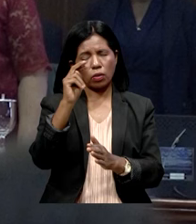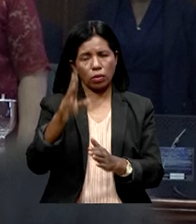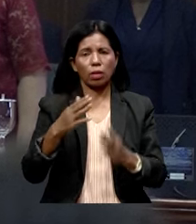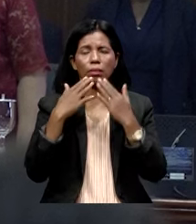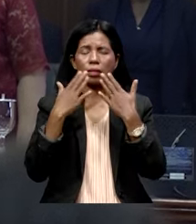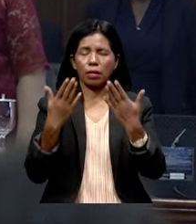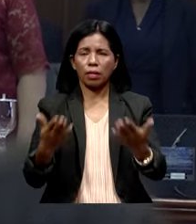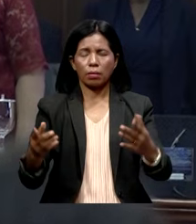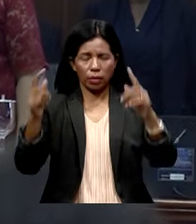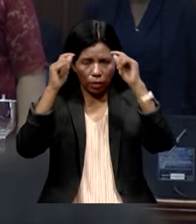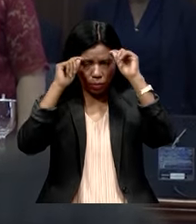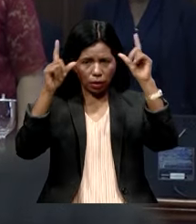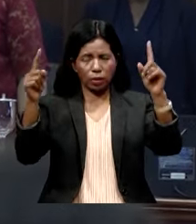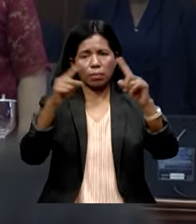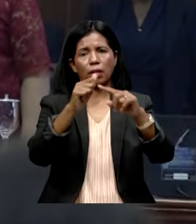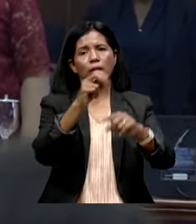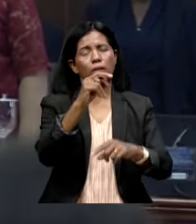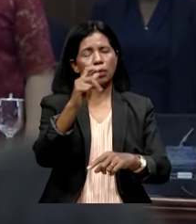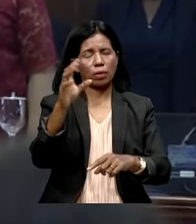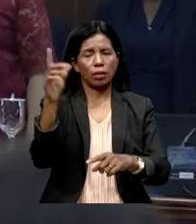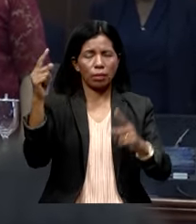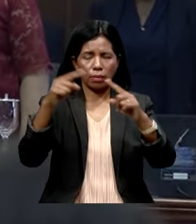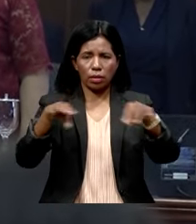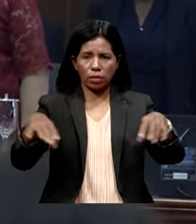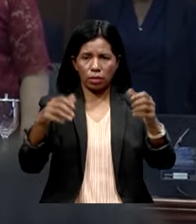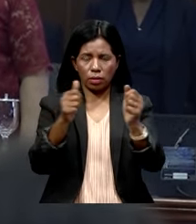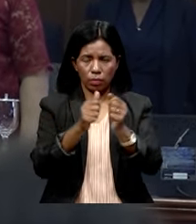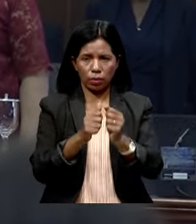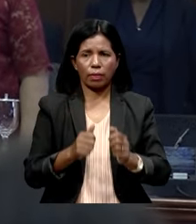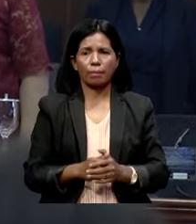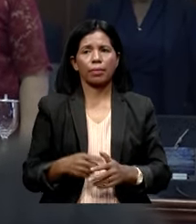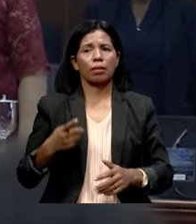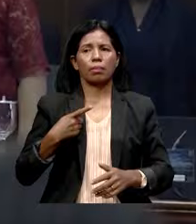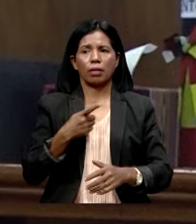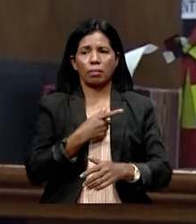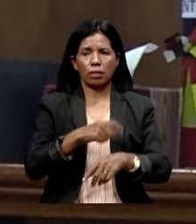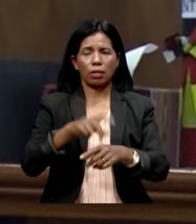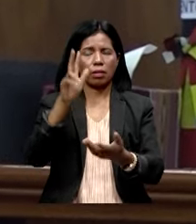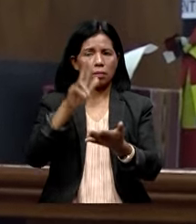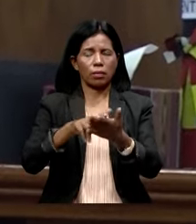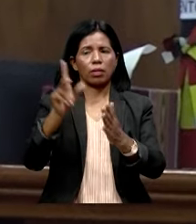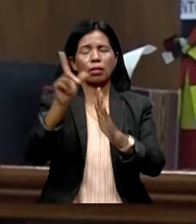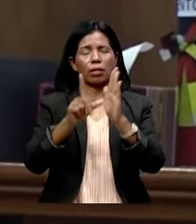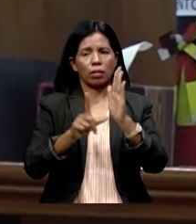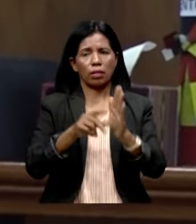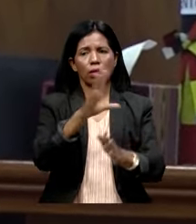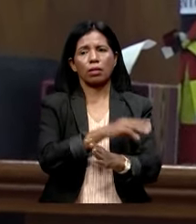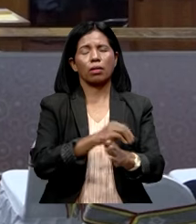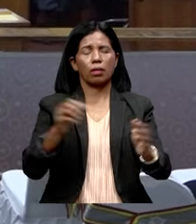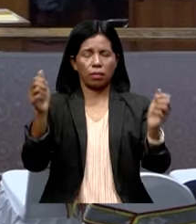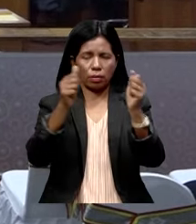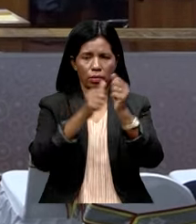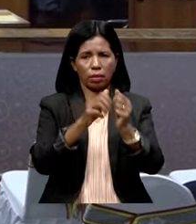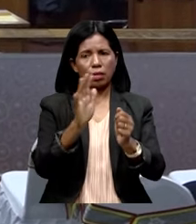agradecimento Timor-Leste Nian para António Guterres, para serviço a mútuo durante né. Parlamento Nacional aprova a resolução refere aos votos a favor